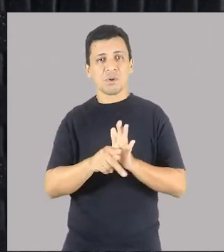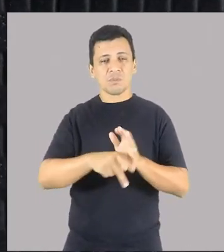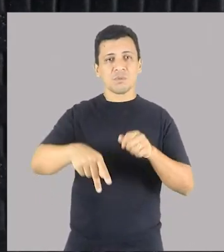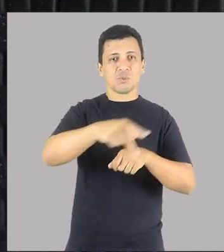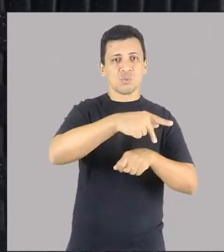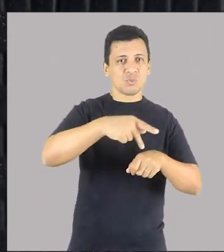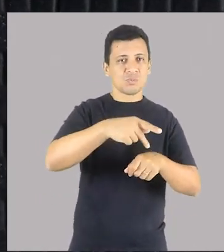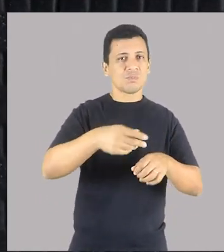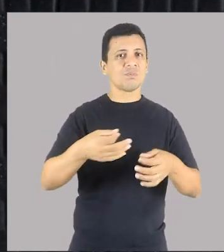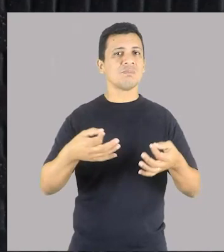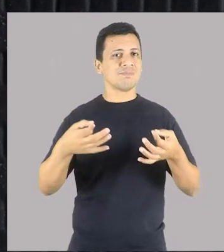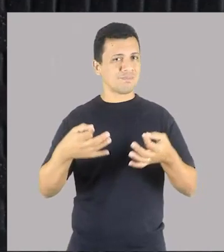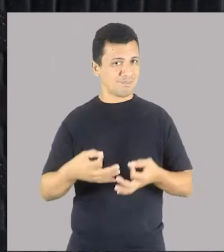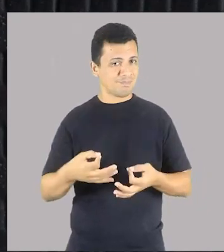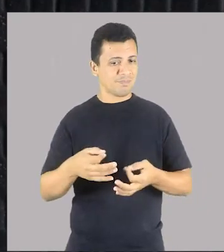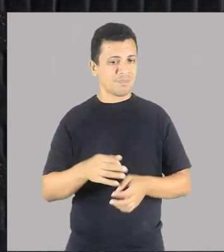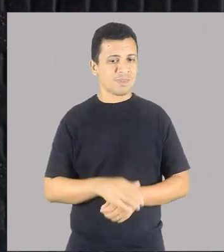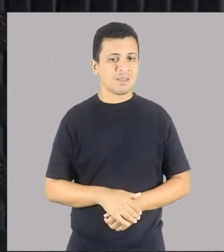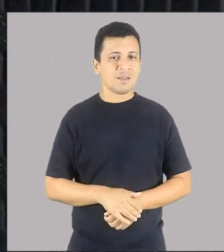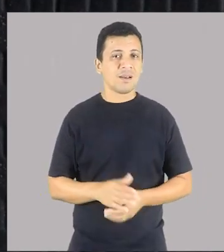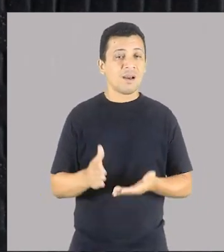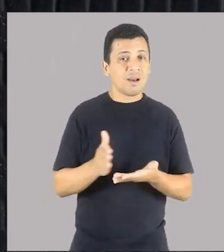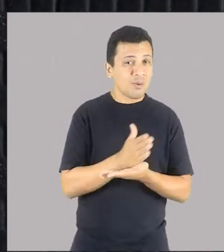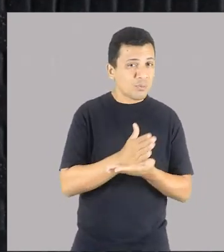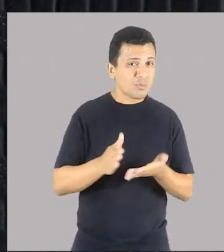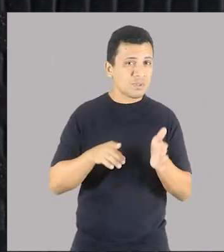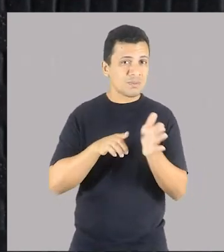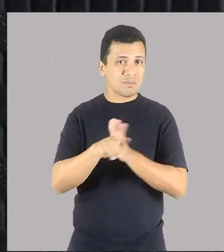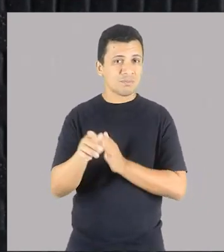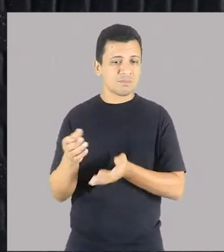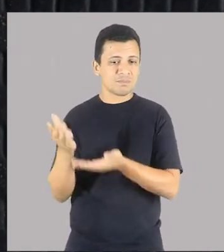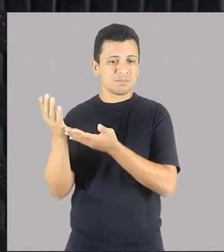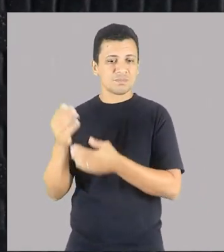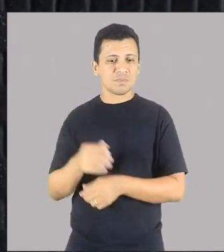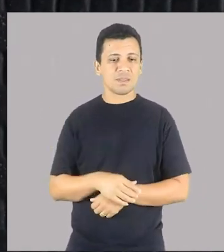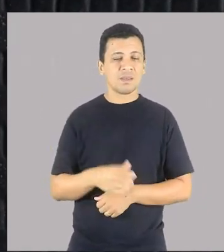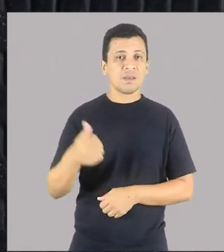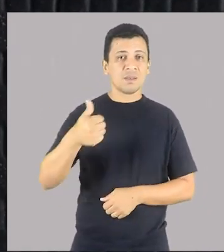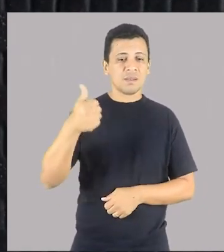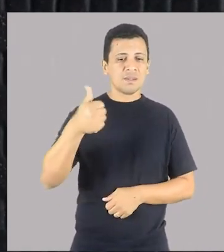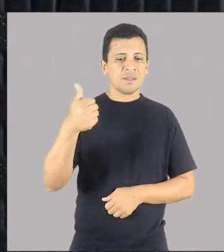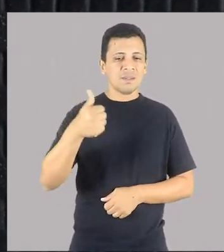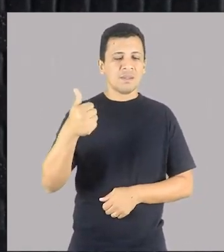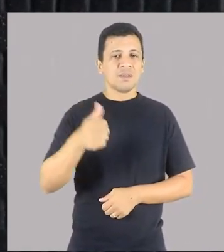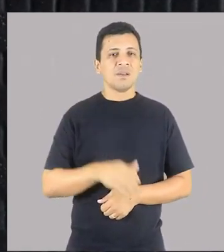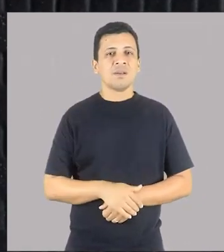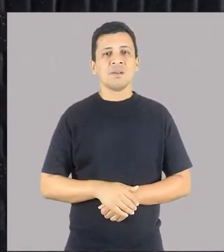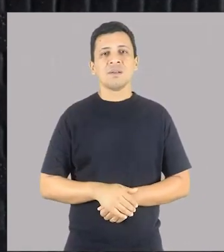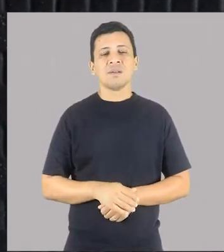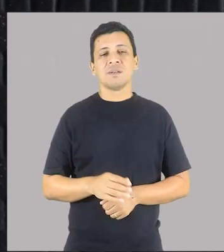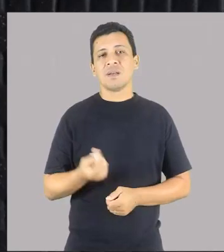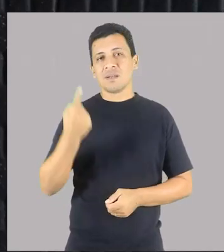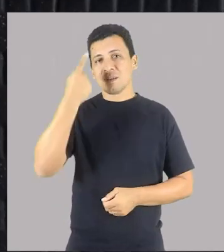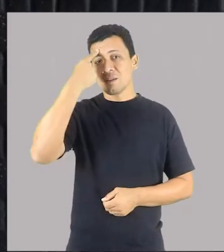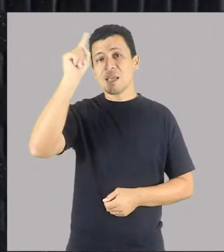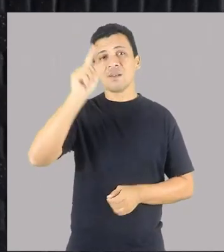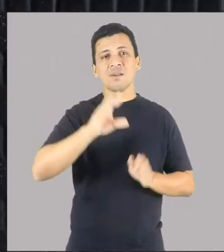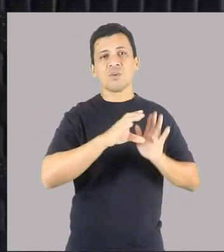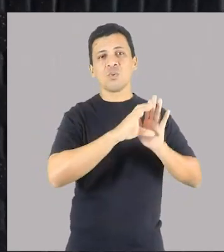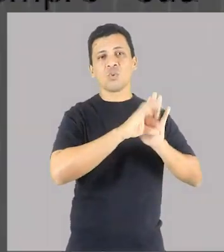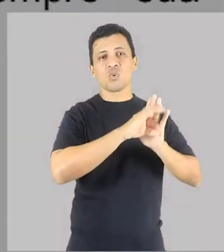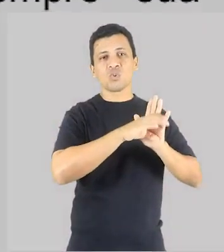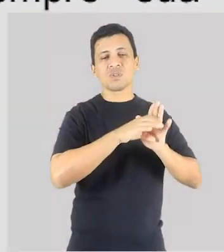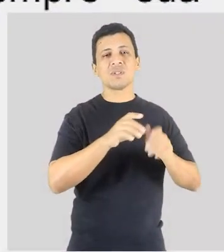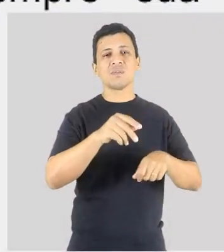Perfeito? Bom, vamos agora a algumas questões. Primeiramente, a primeira questão vai trabalhar ainda essa ideia de conceito de